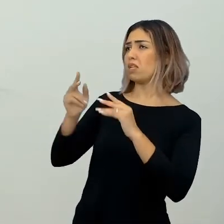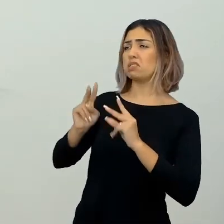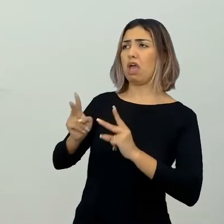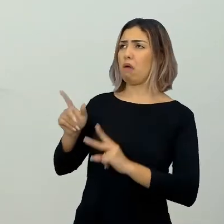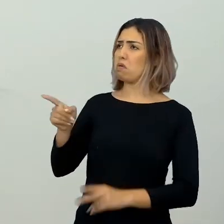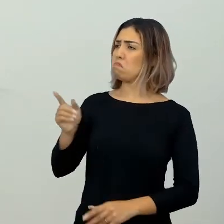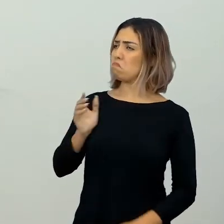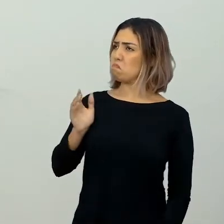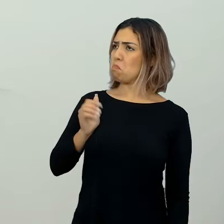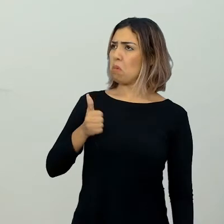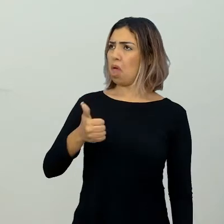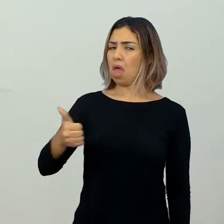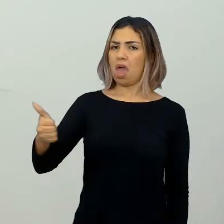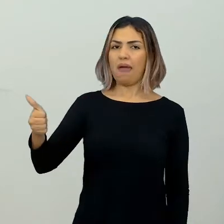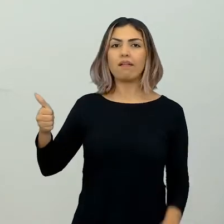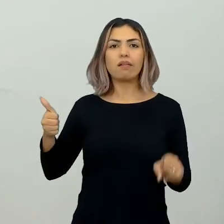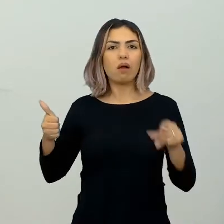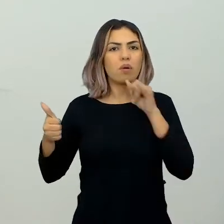e os vilões,